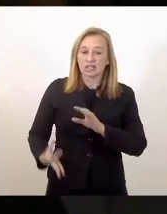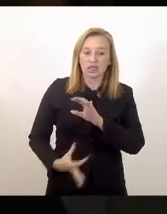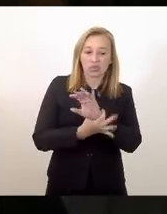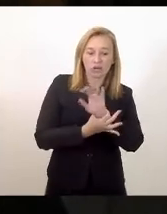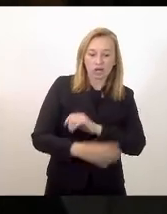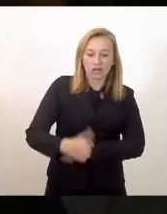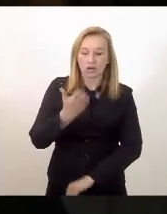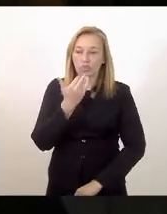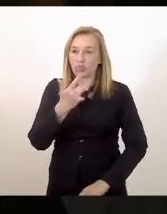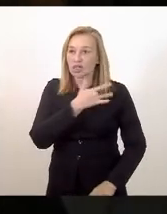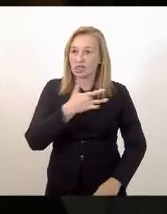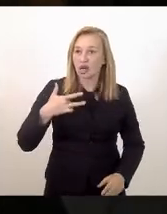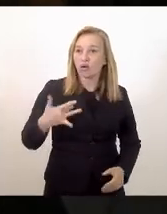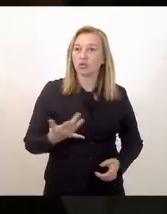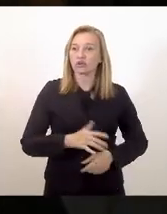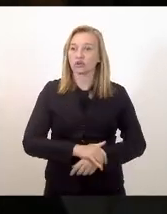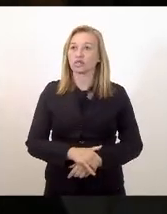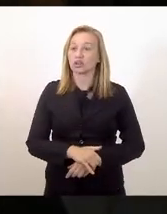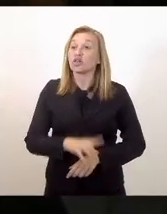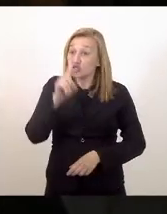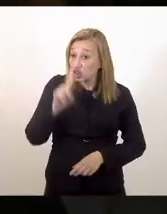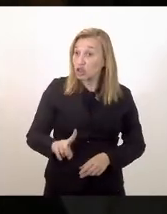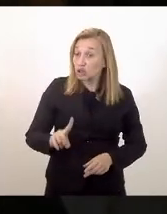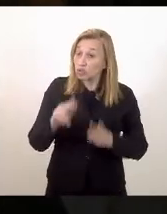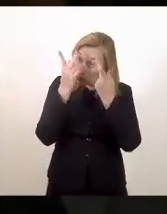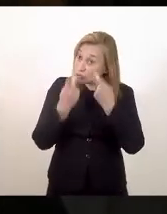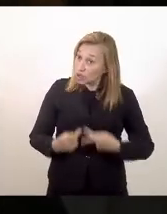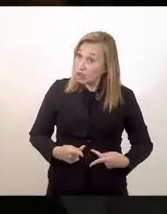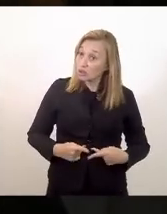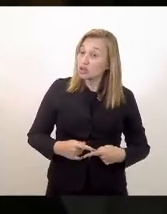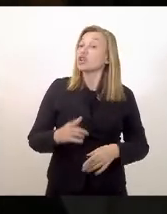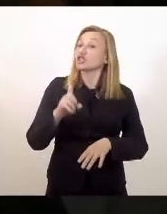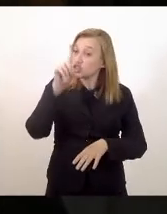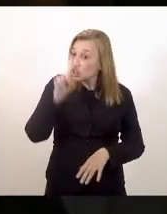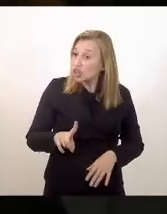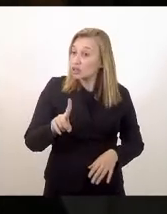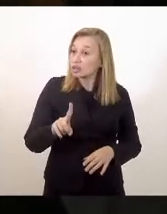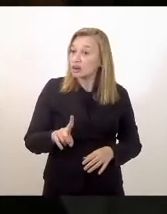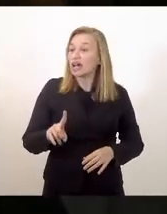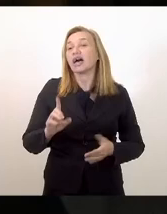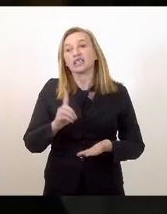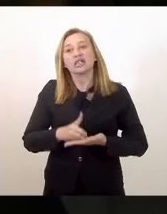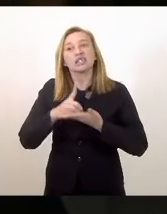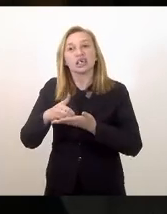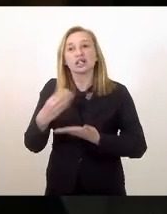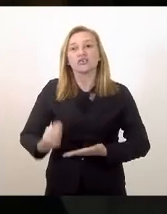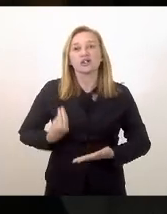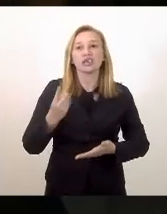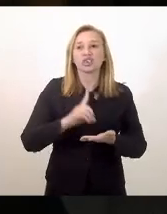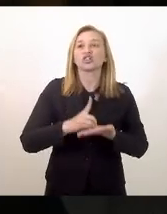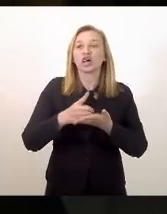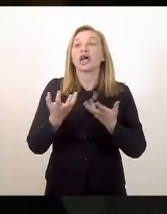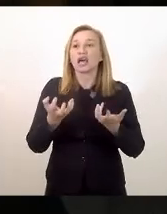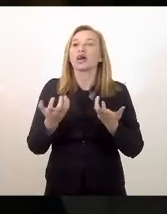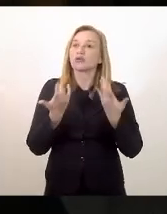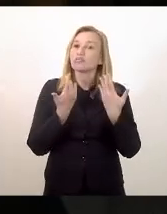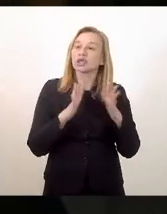alimentar, o direito à saúde. Esses são os direitos humanos, né? O direito à dignidade, à vida digna. Por isso, eu quero cumprimentar